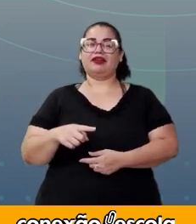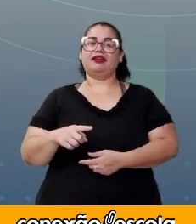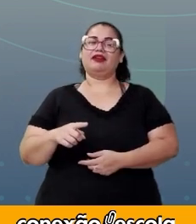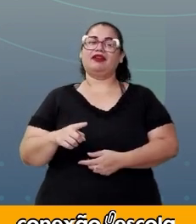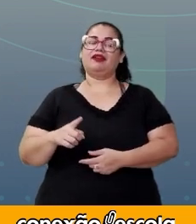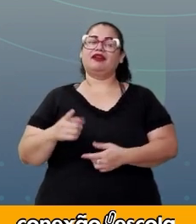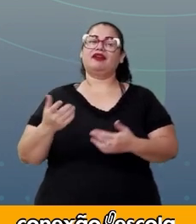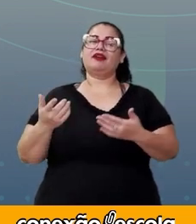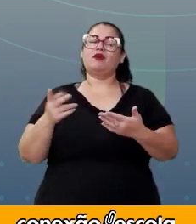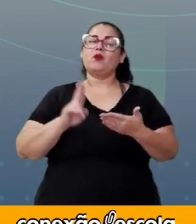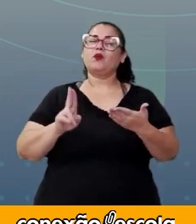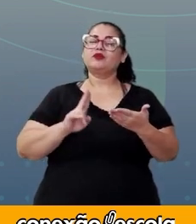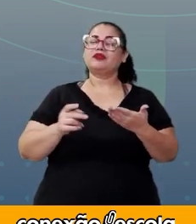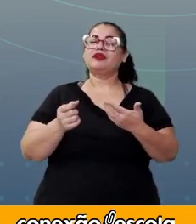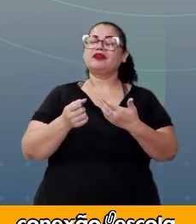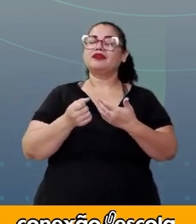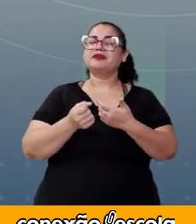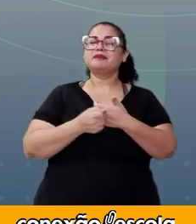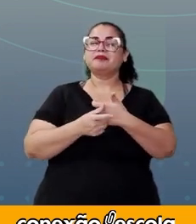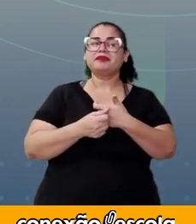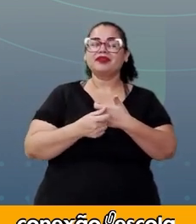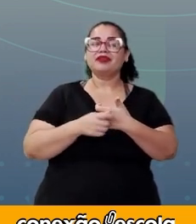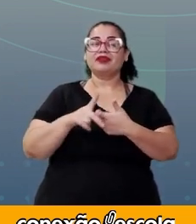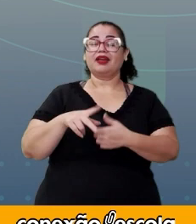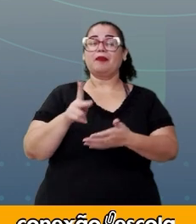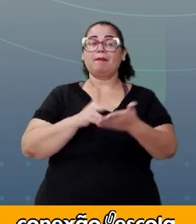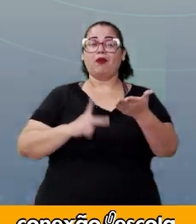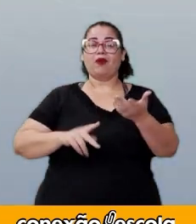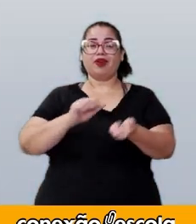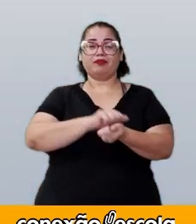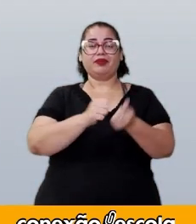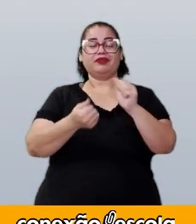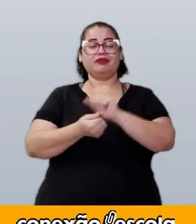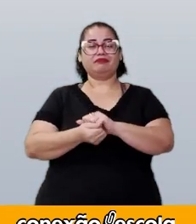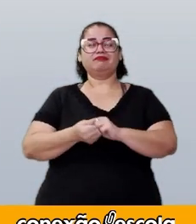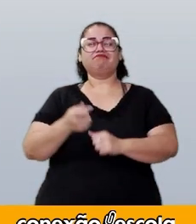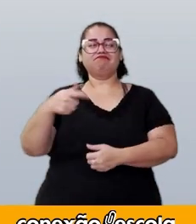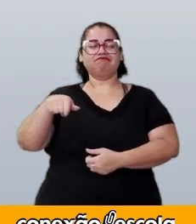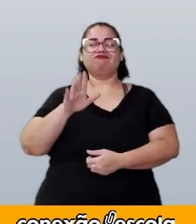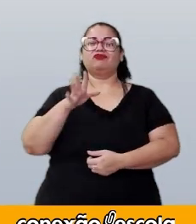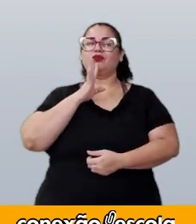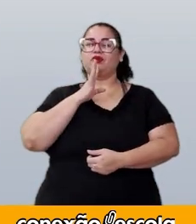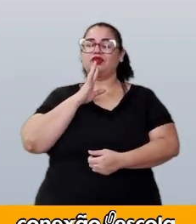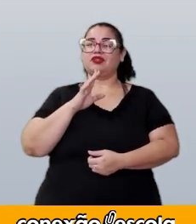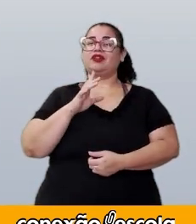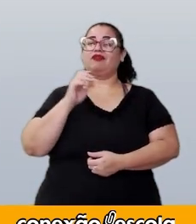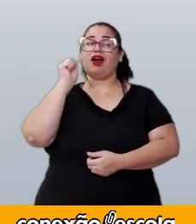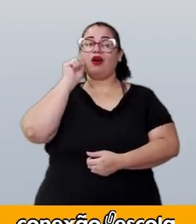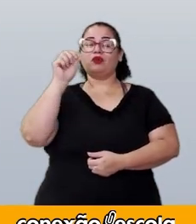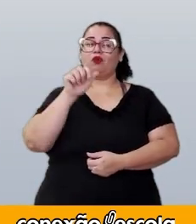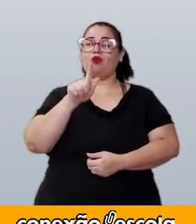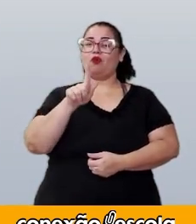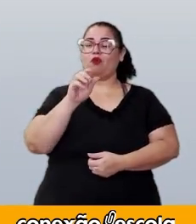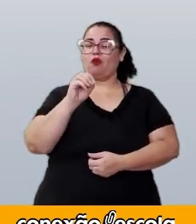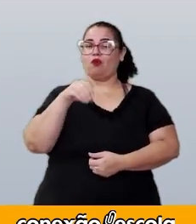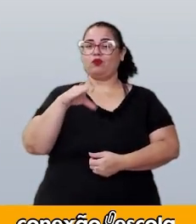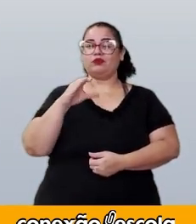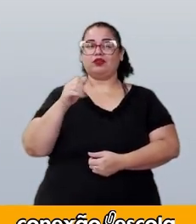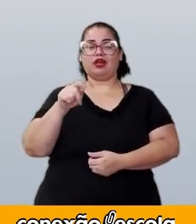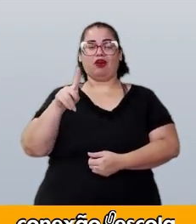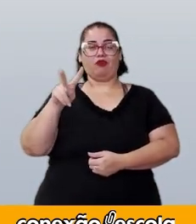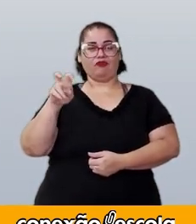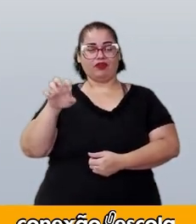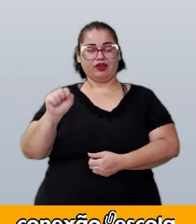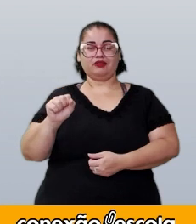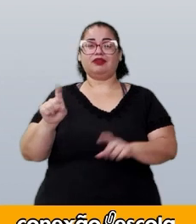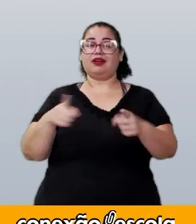meio da paródia, que é de um poema muito conhecido do Gonçalves Dias, chamado